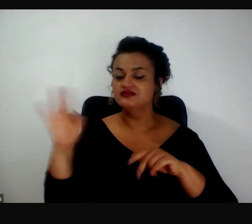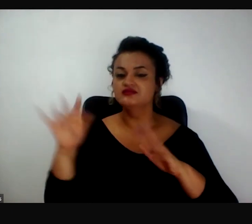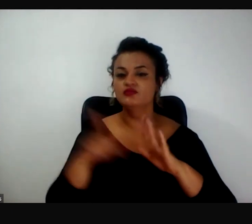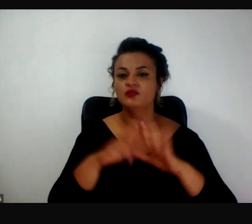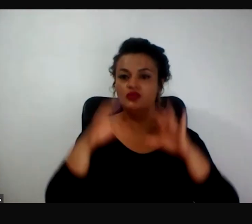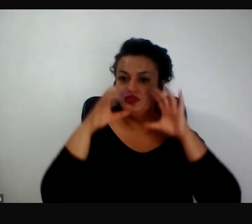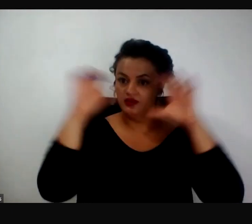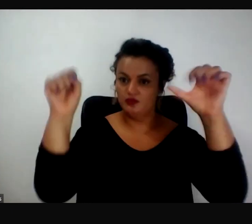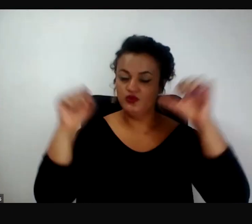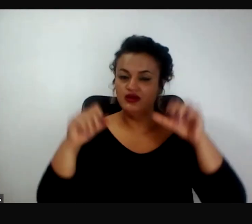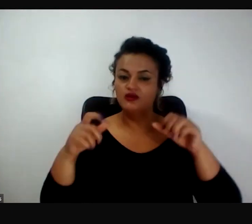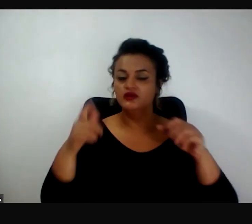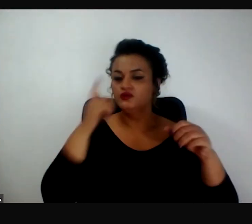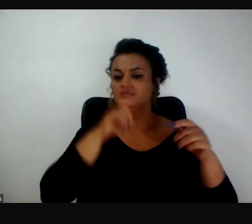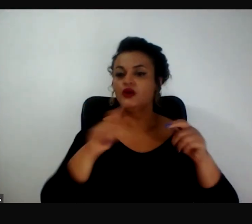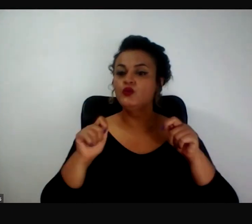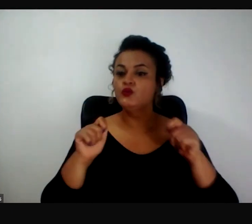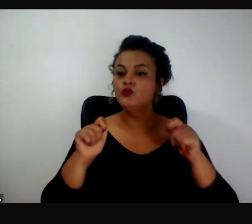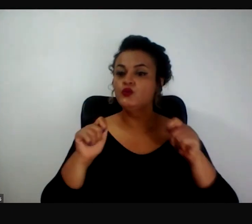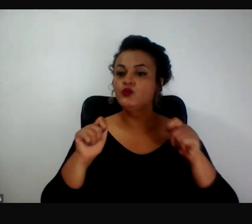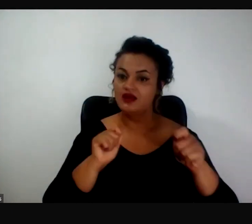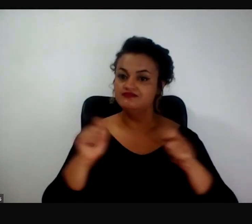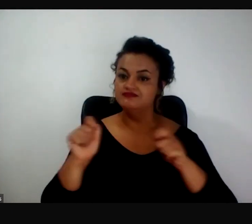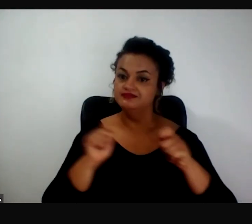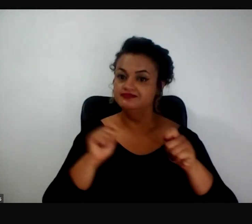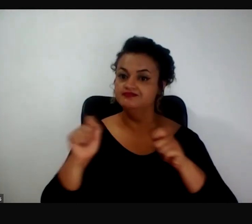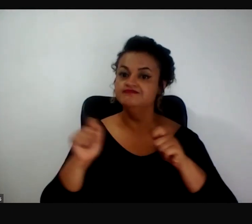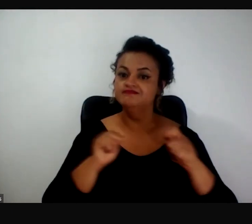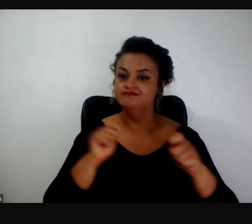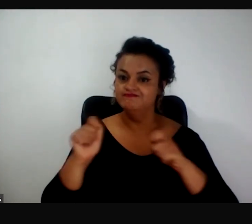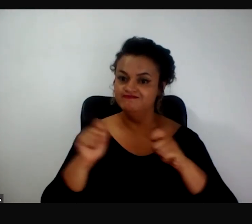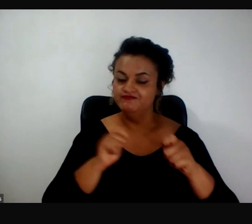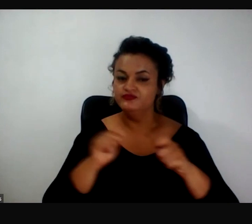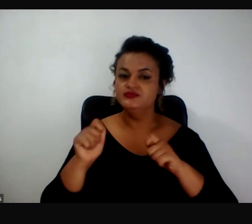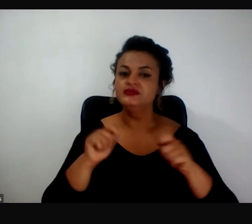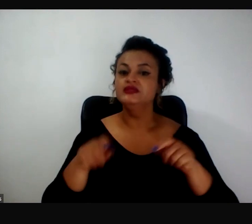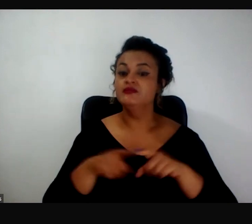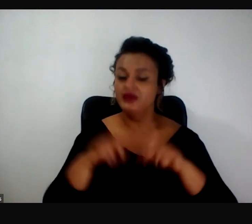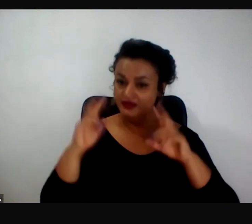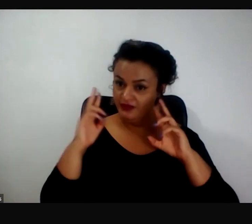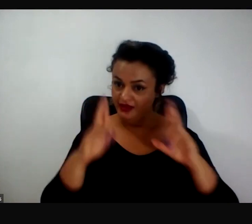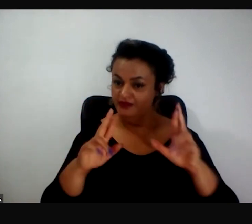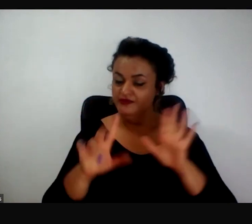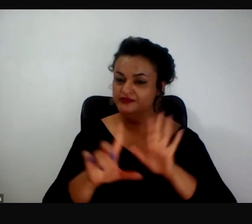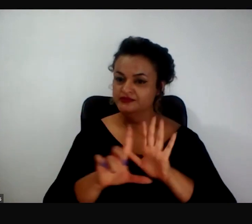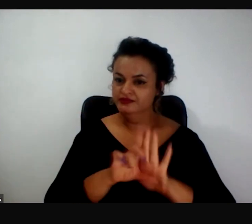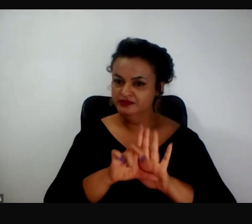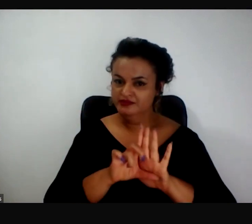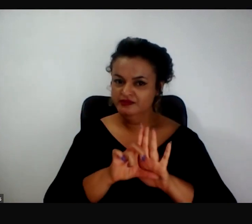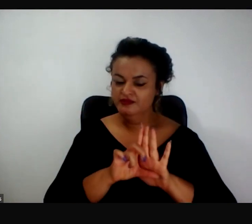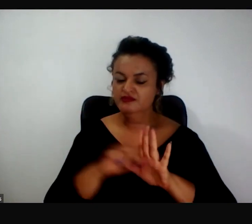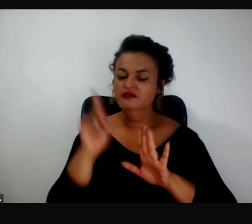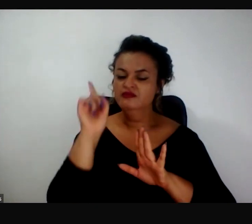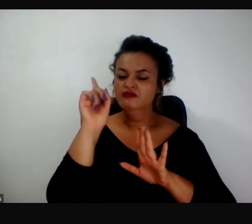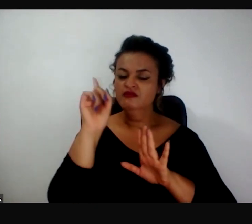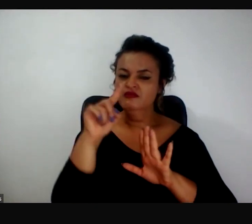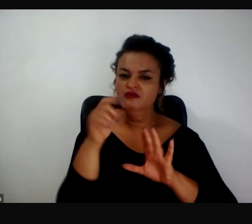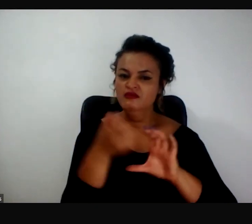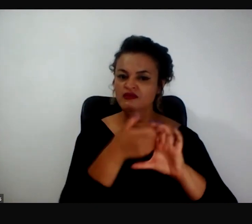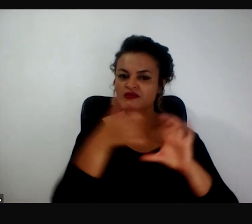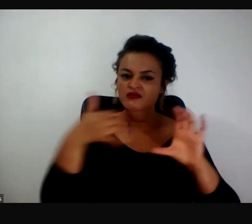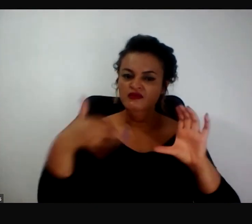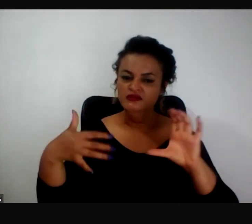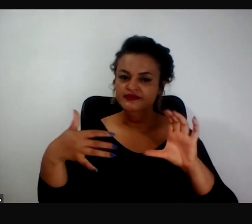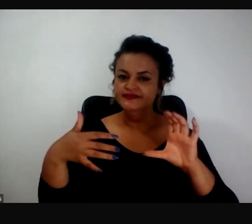devia controlar que os juízes respeitaram a lei como produto da